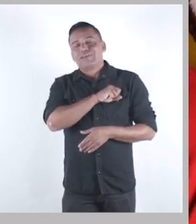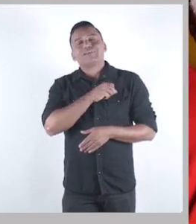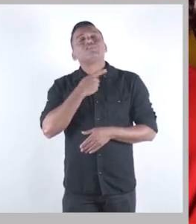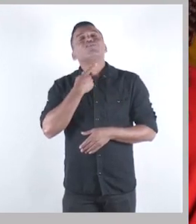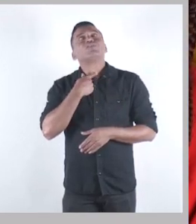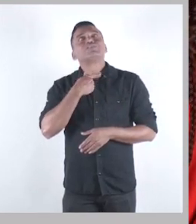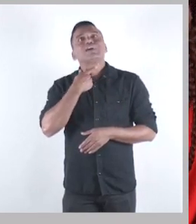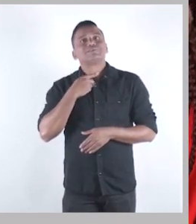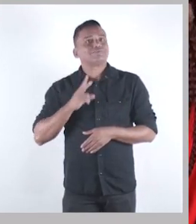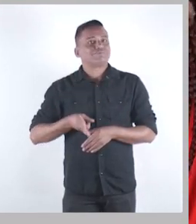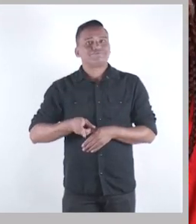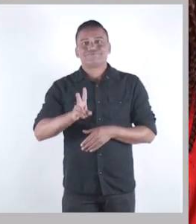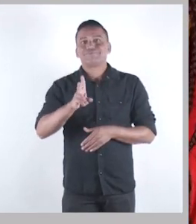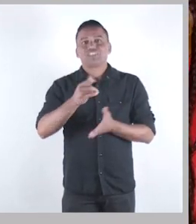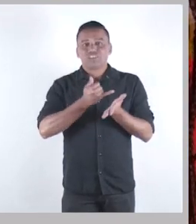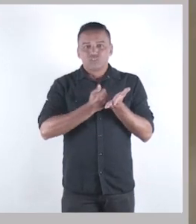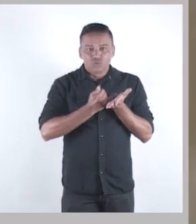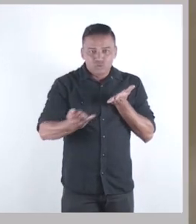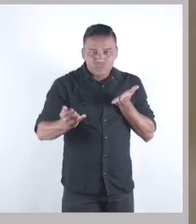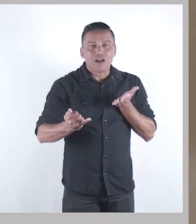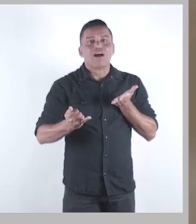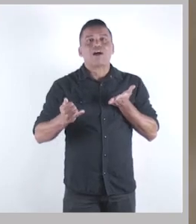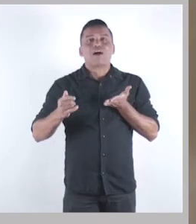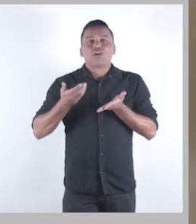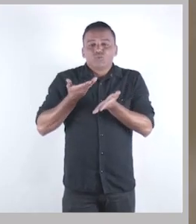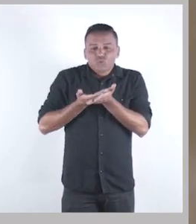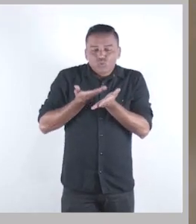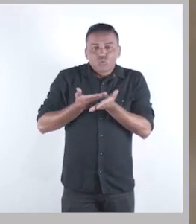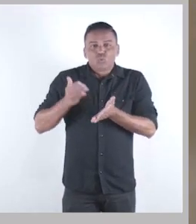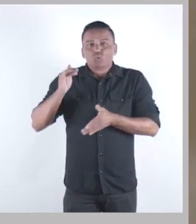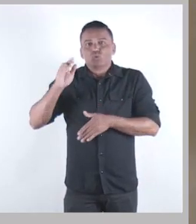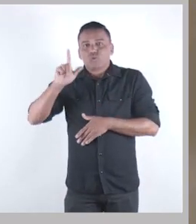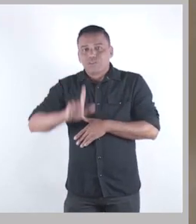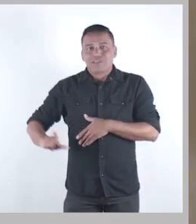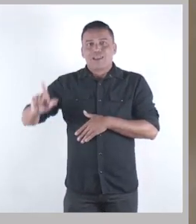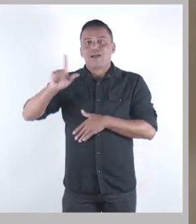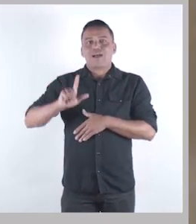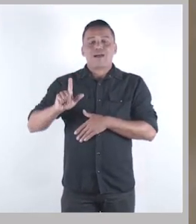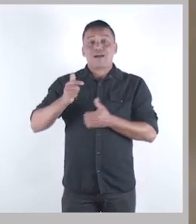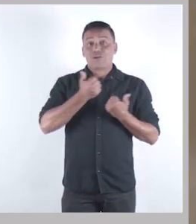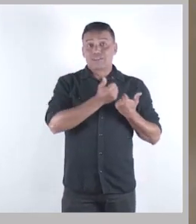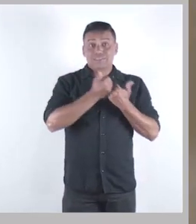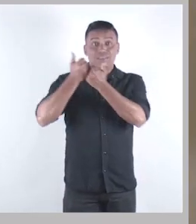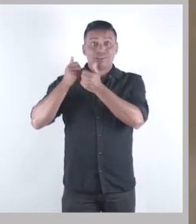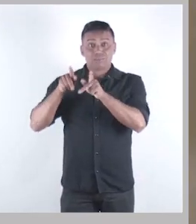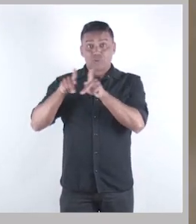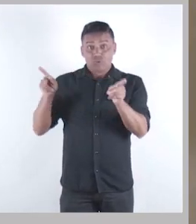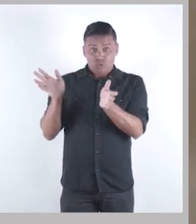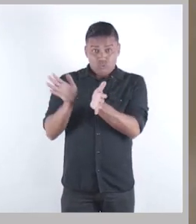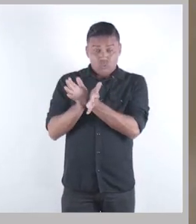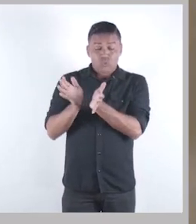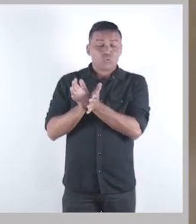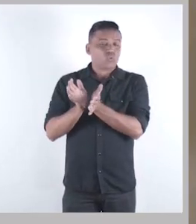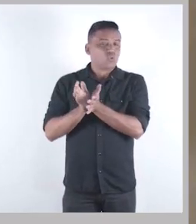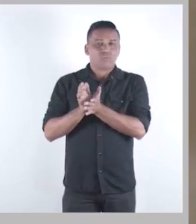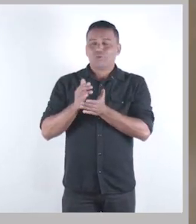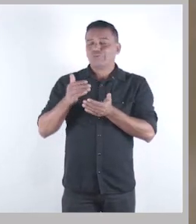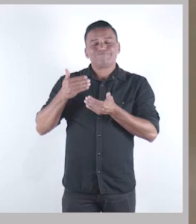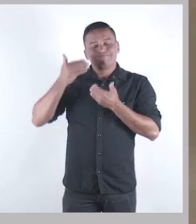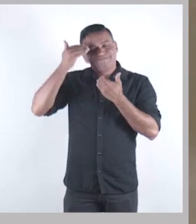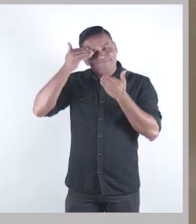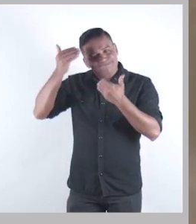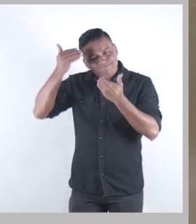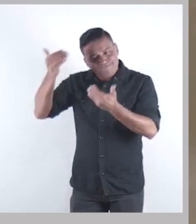né? Dei aulas de introdução a estudos literários, fui assistente de alguns professores a quem eu devo muito daquilo que eu